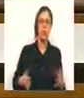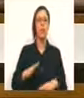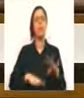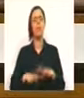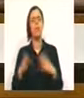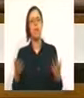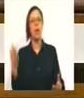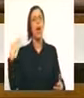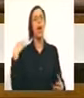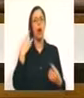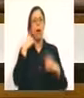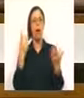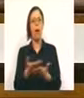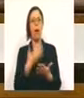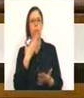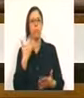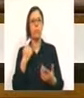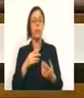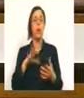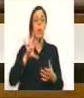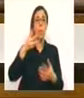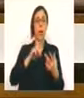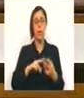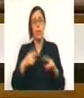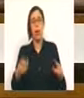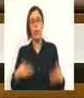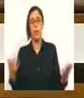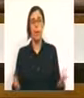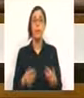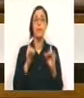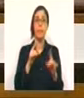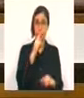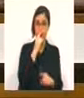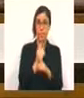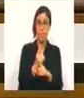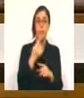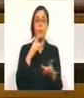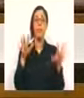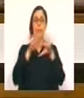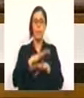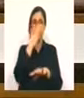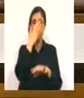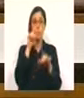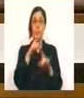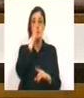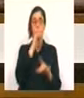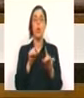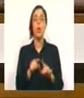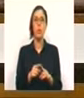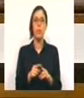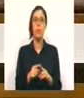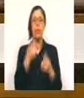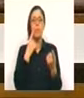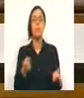executaram nas costas do país e nas costas dos autarcas. E, portanto, é esse mesmo iluminismo que este Governo quer